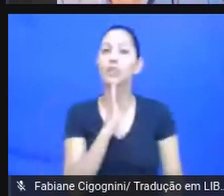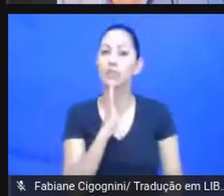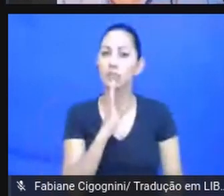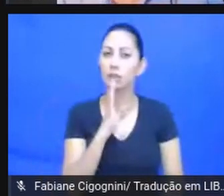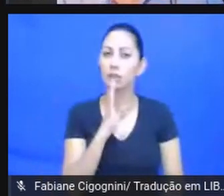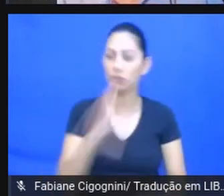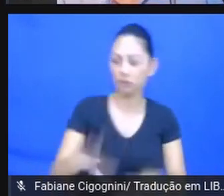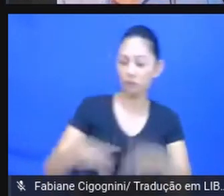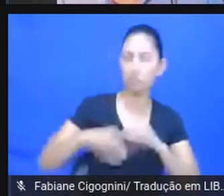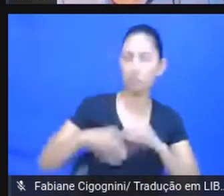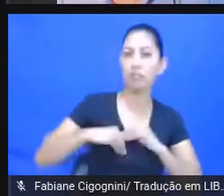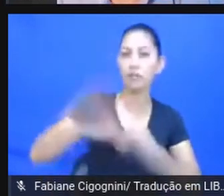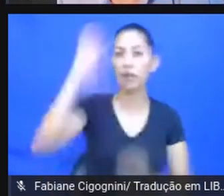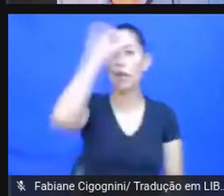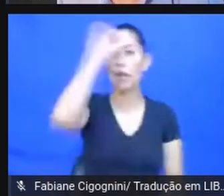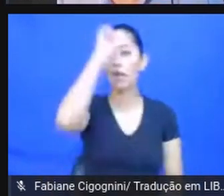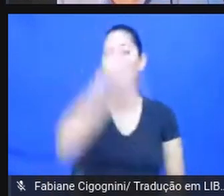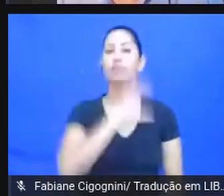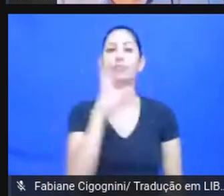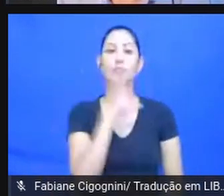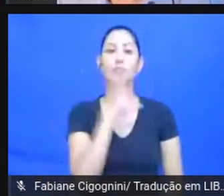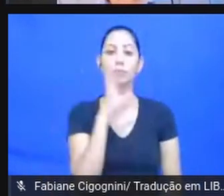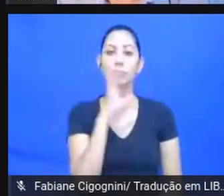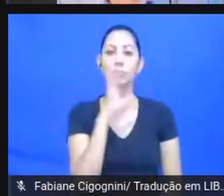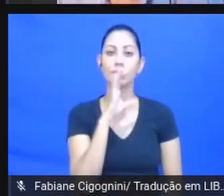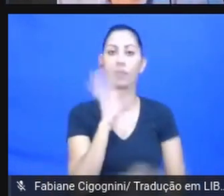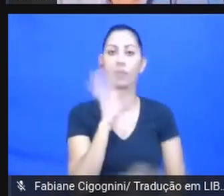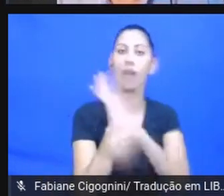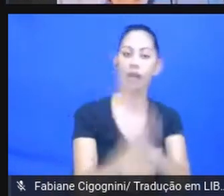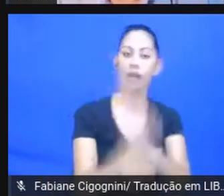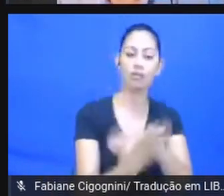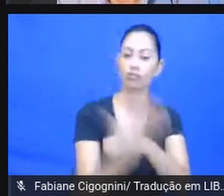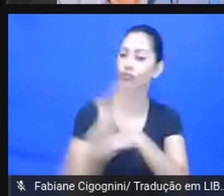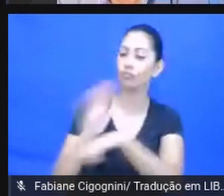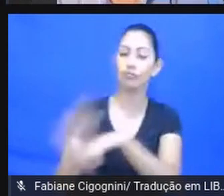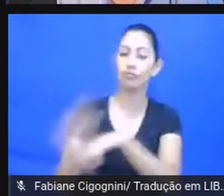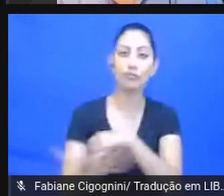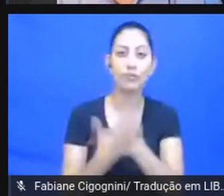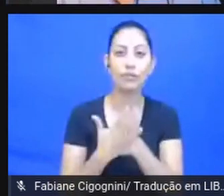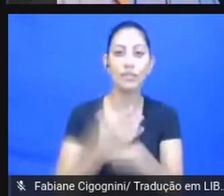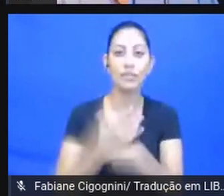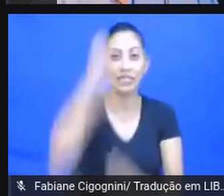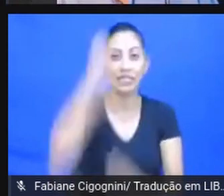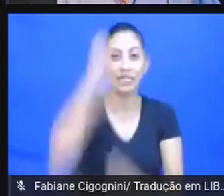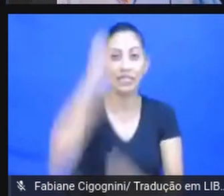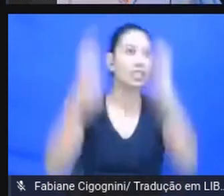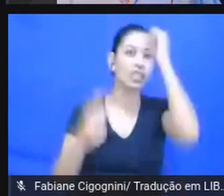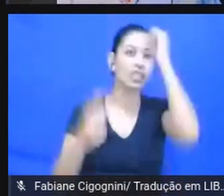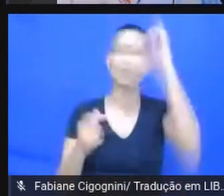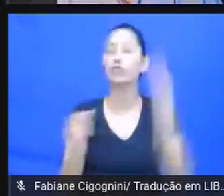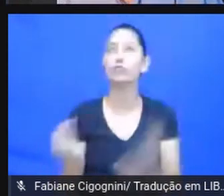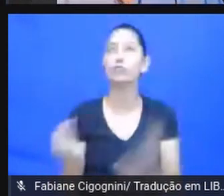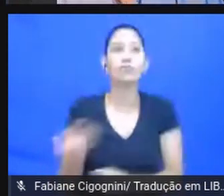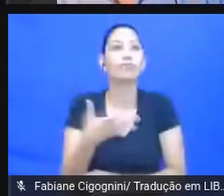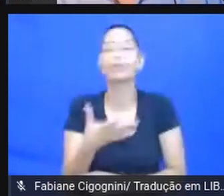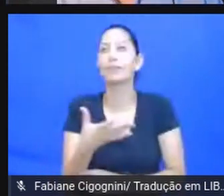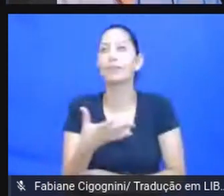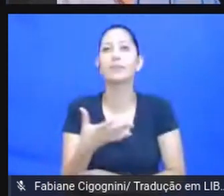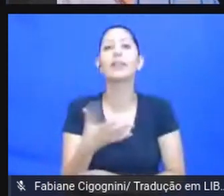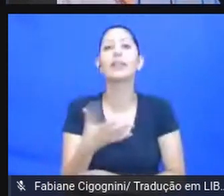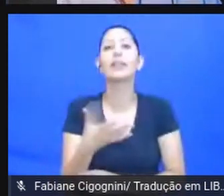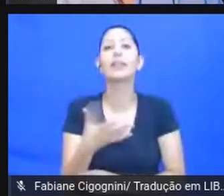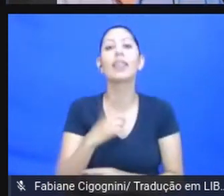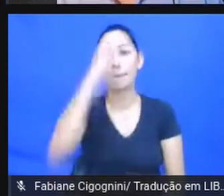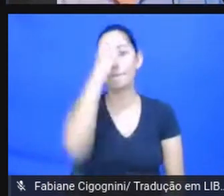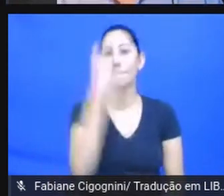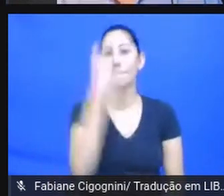aprendem rápido, que colaboram, que são criativos e que têm também um perfil de mentores